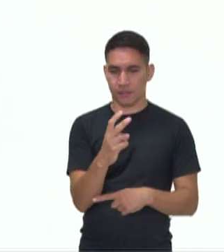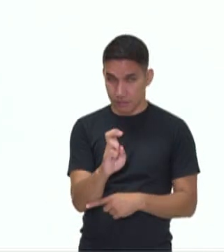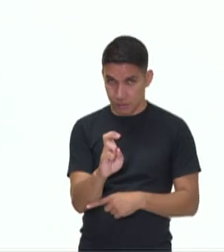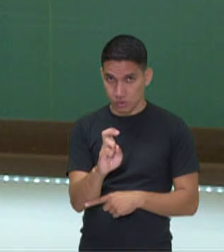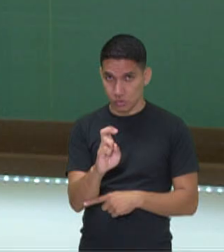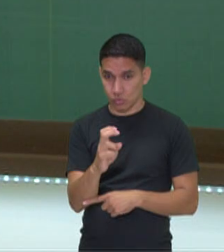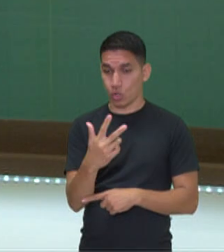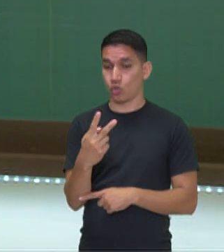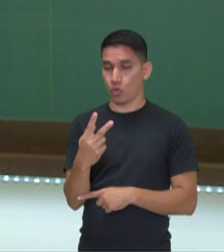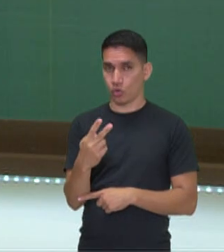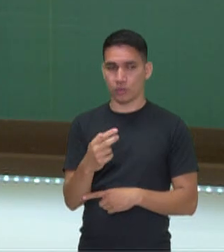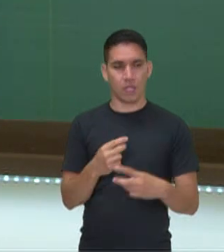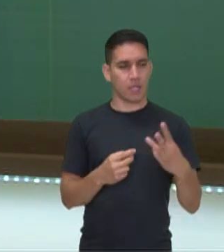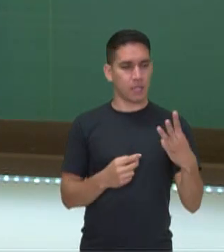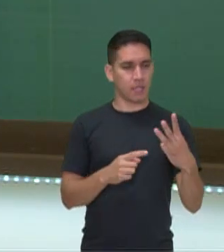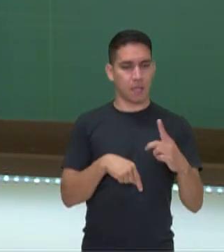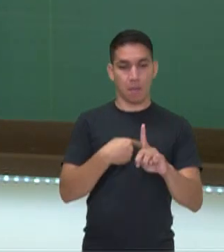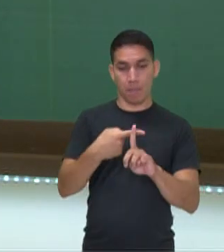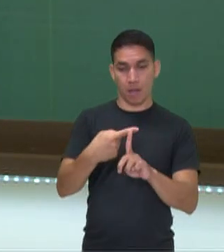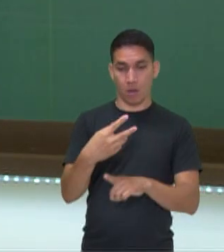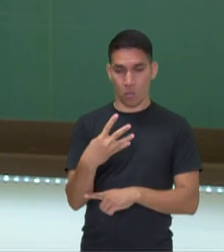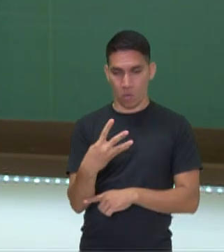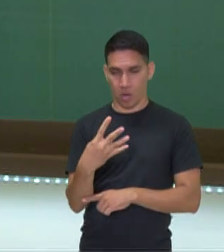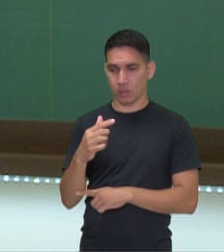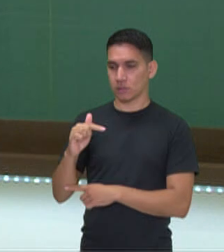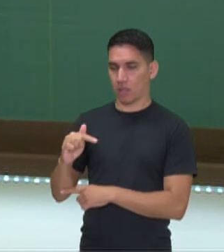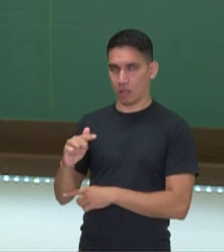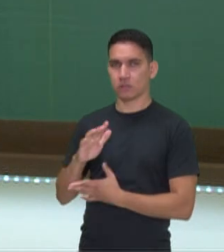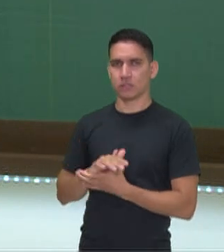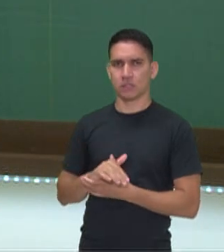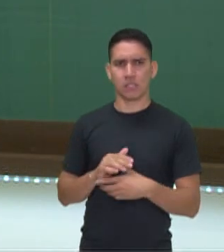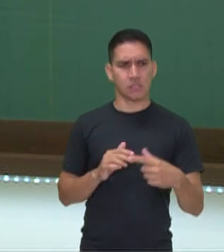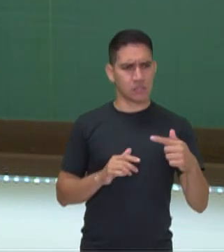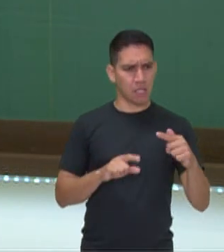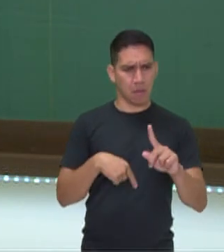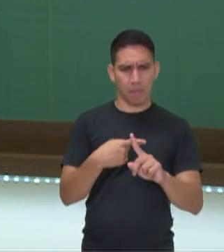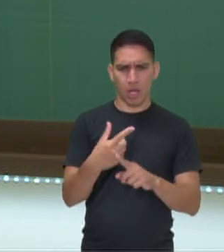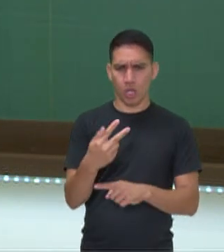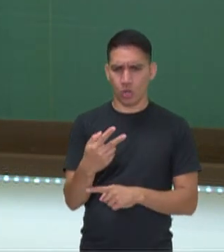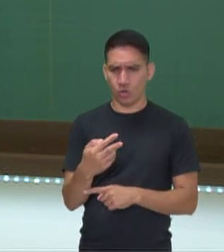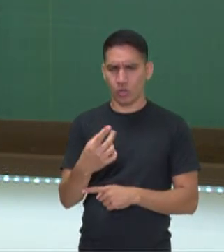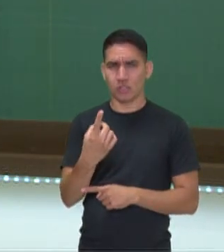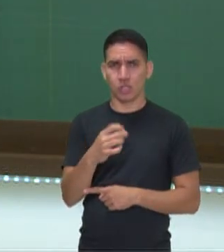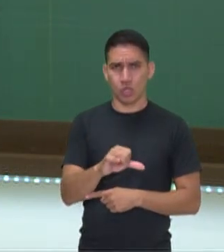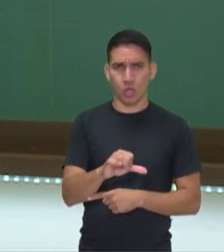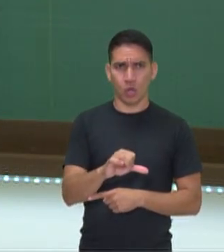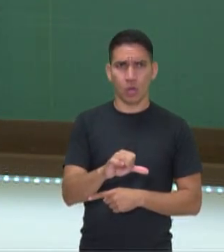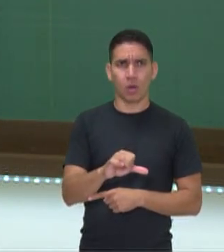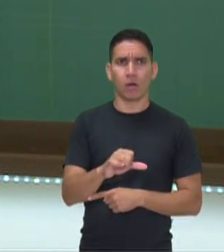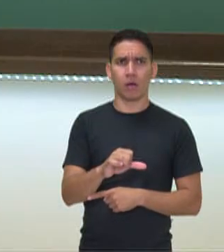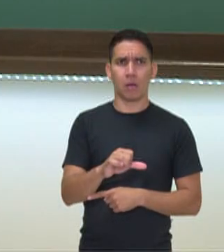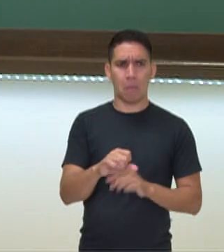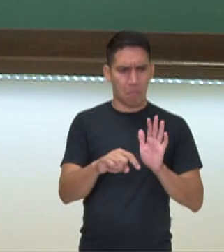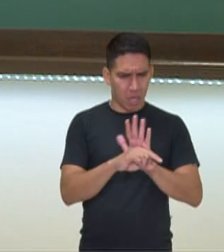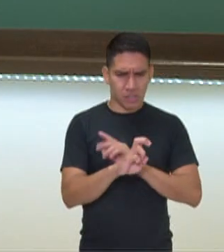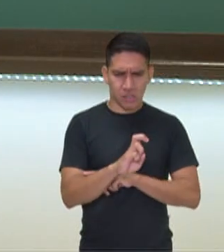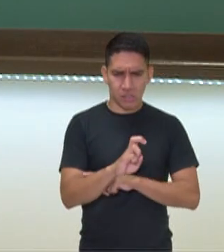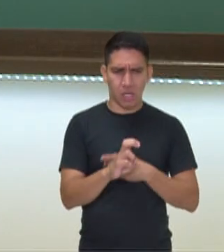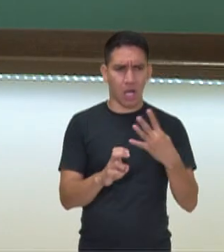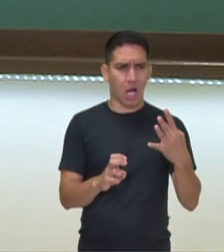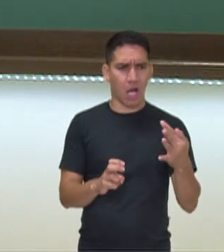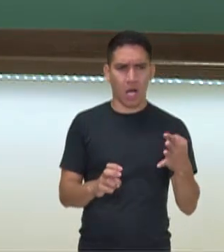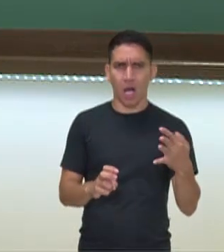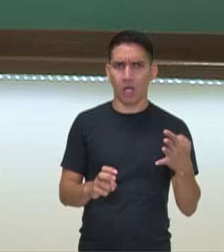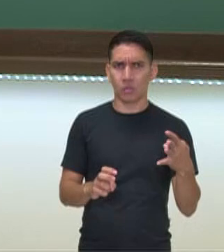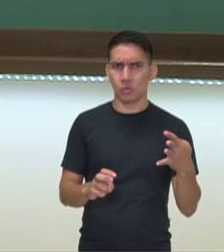eu fizer 3 mais 4, 7. 7 mais 12, 19. 19 menos 5, 14. Não é para obedecer a ordem. Então, eu vou